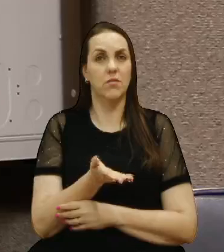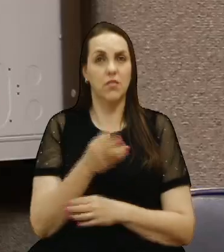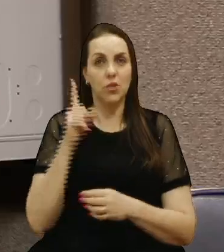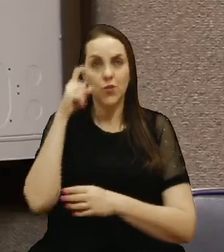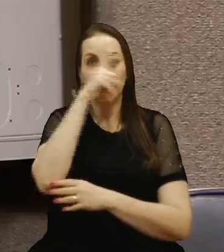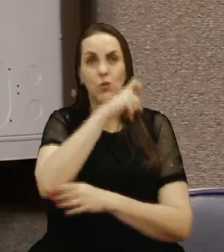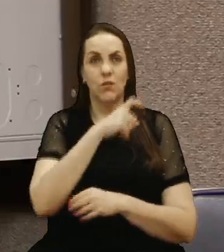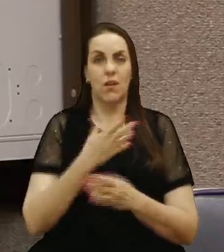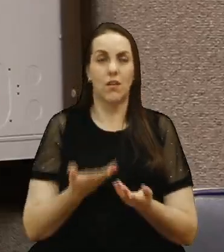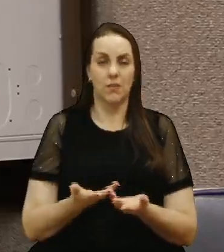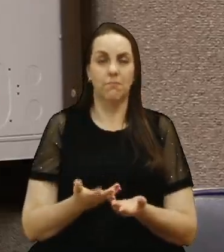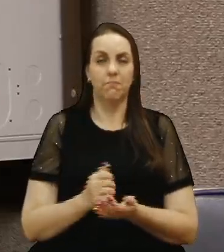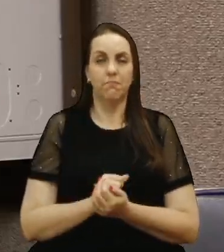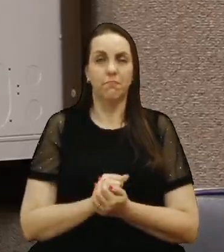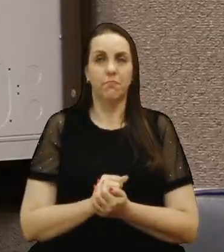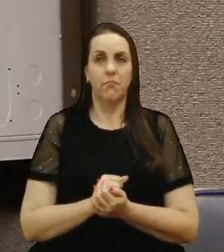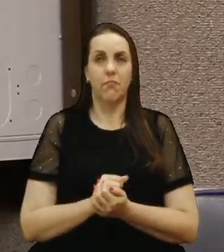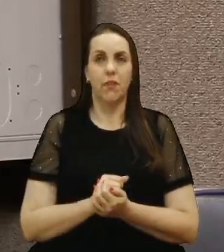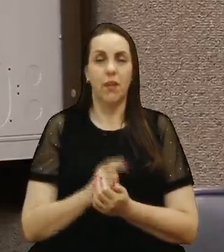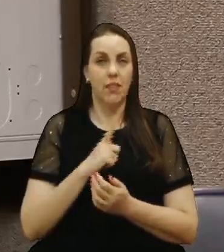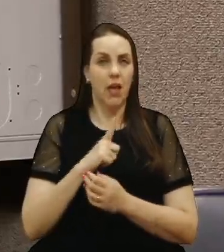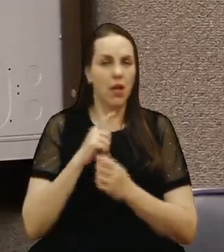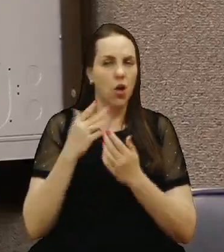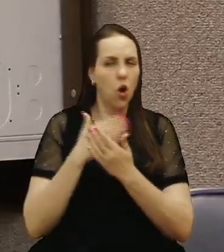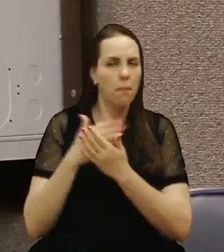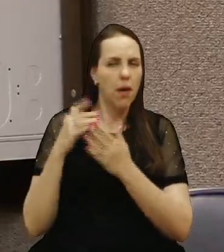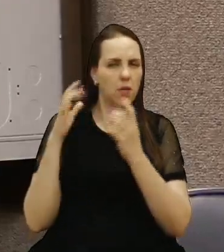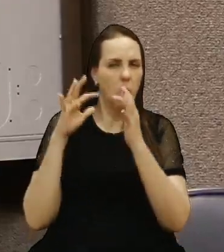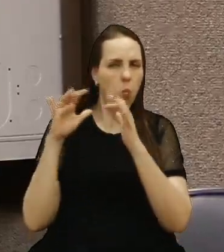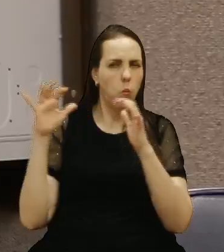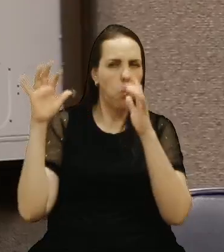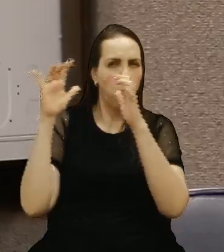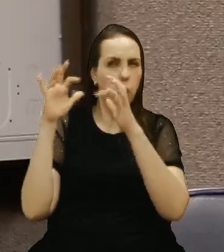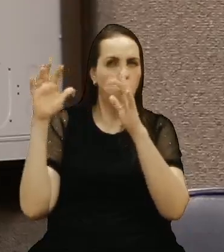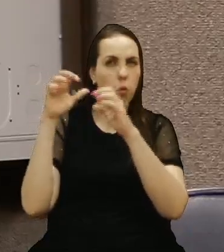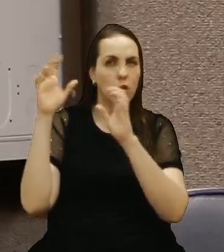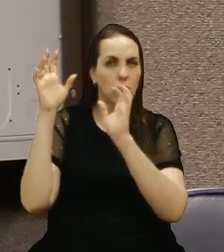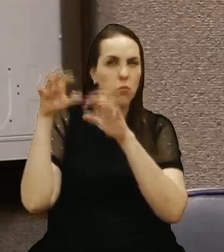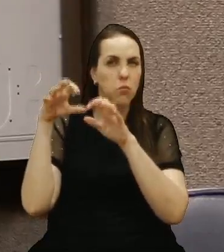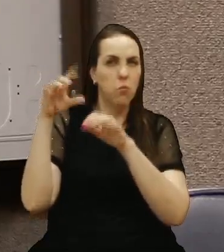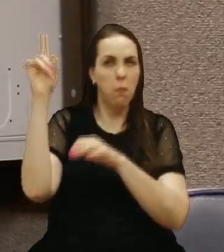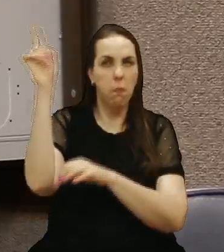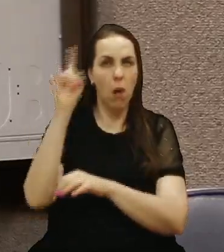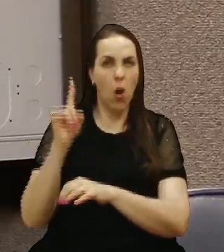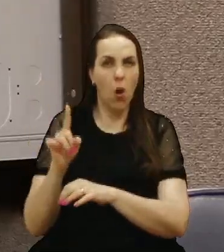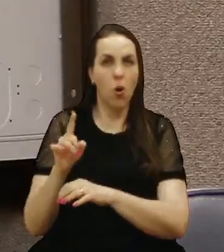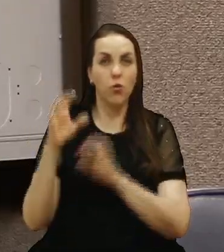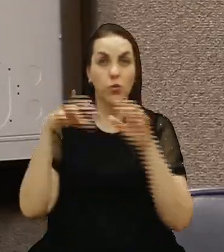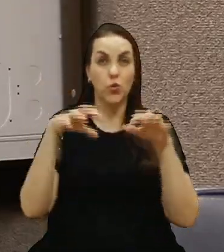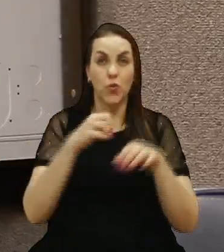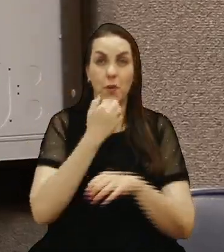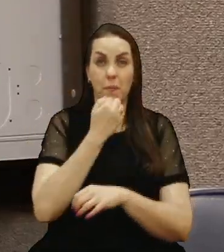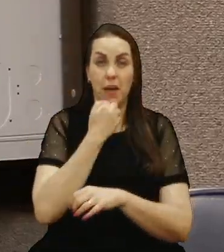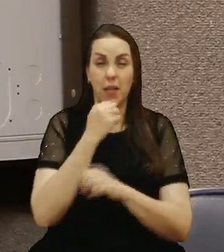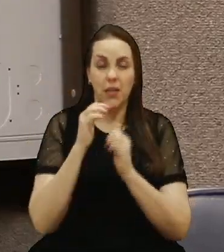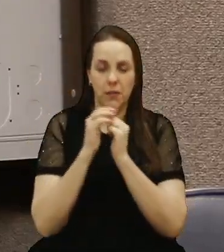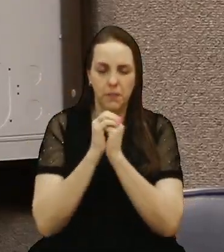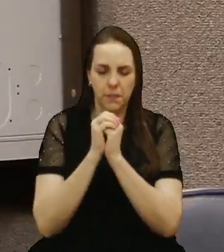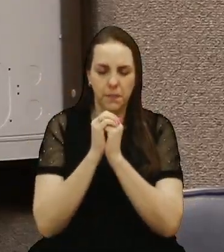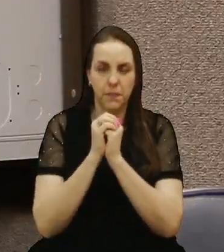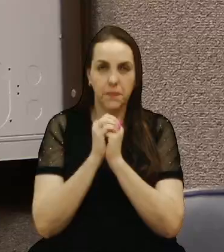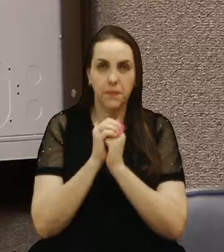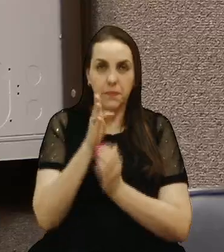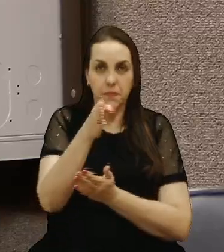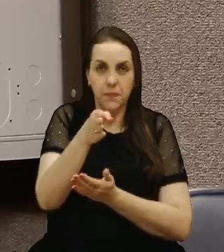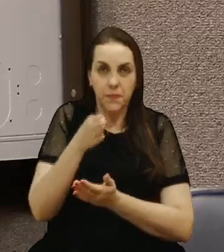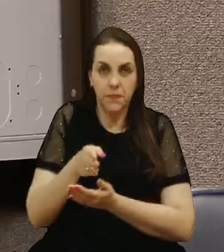dificuldades. Quando se arma um temporal, quando vem uma chuva de pedra, os agricultores ficam lá rezando, fazendo cruzes em cima da